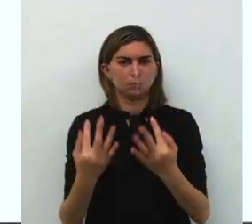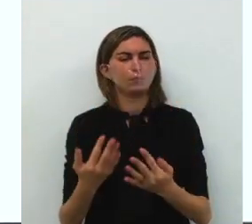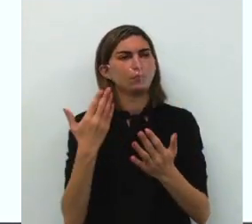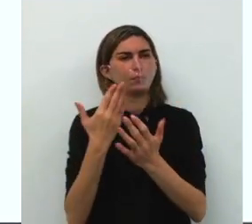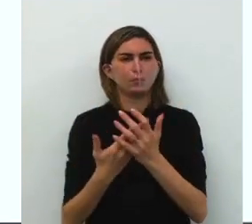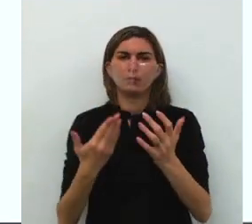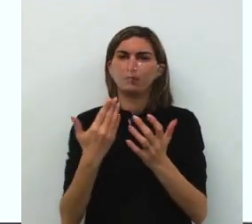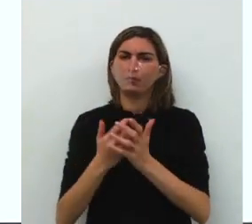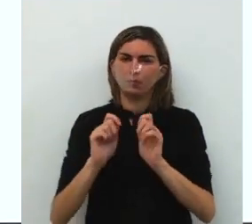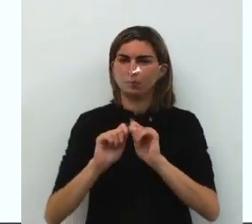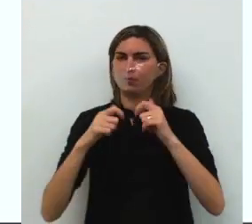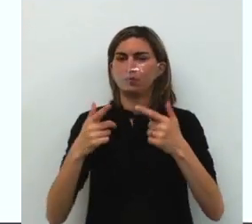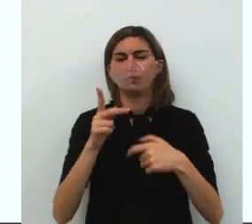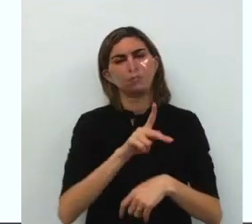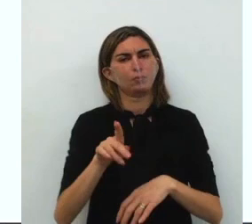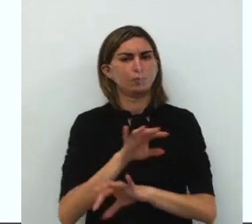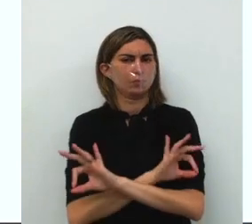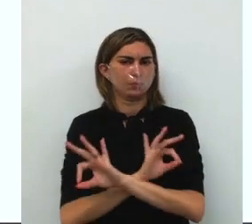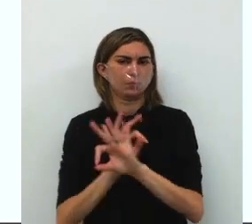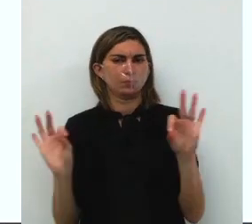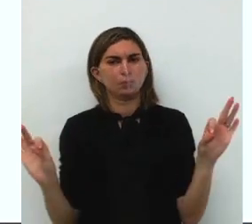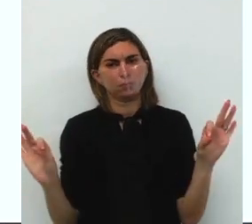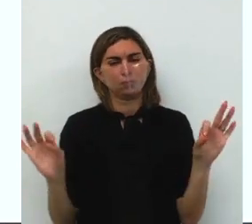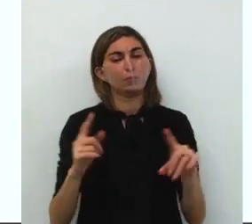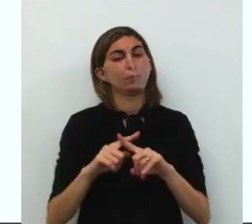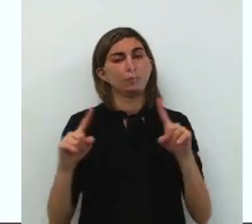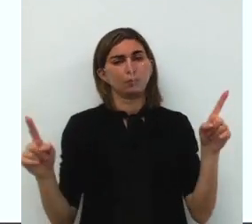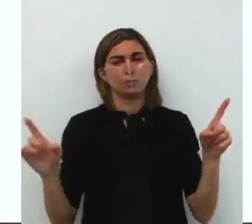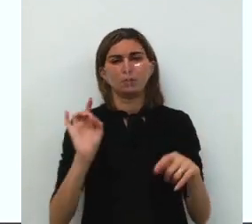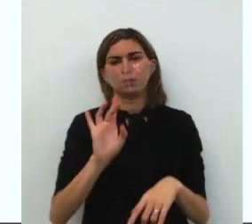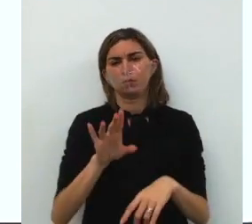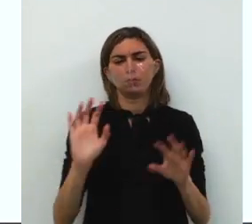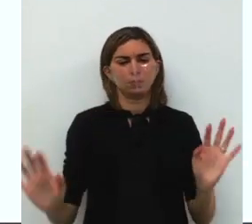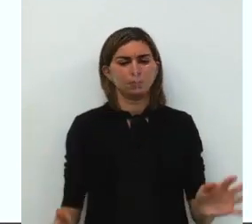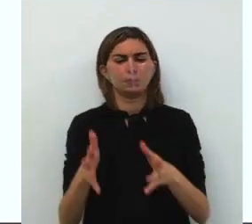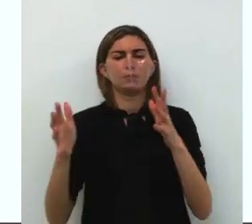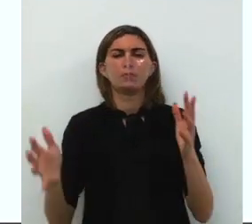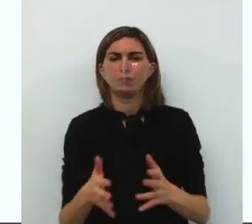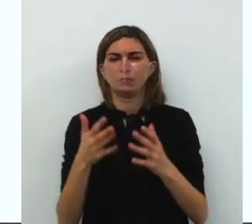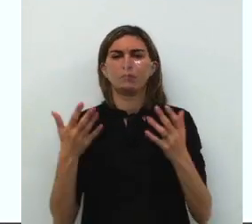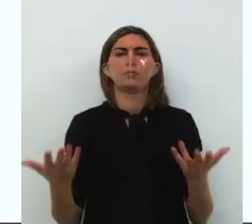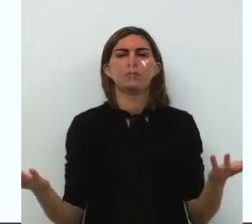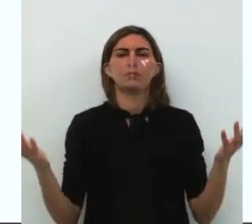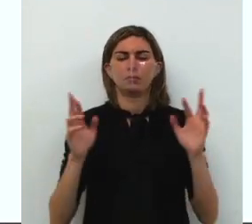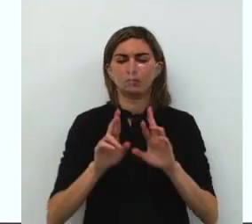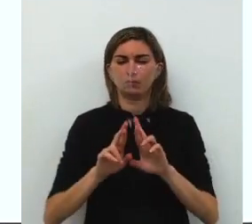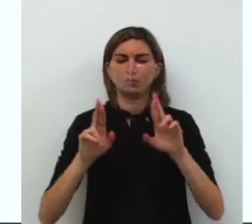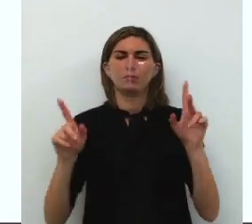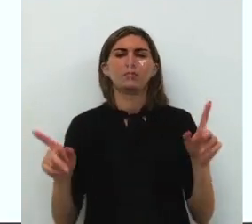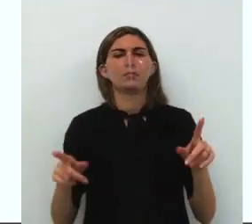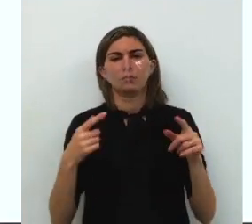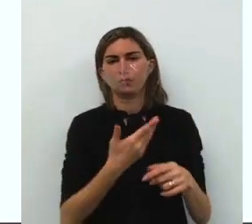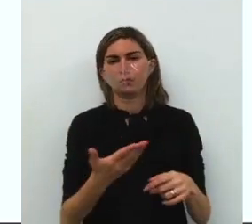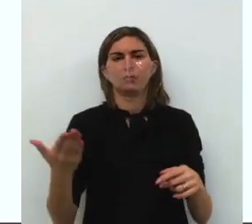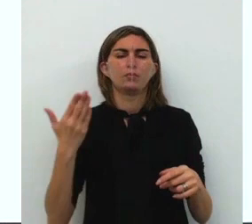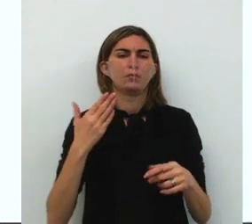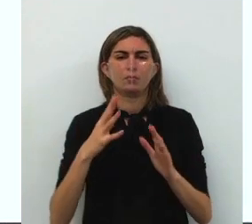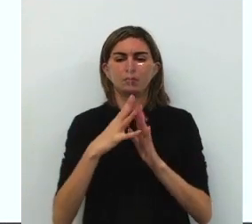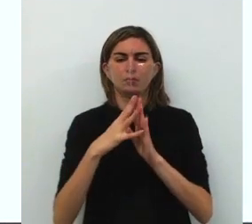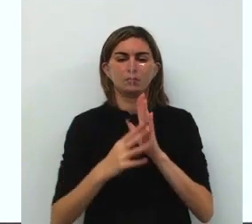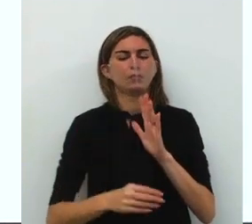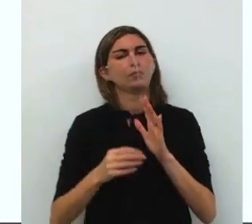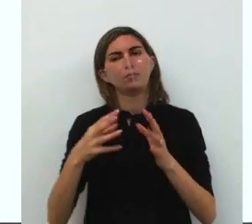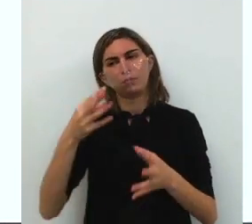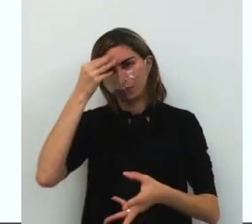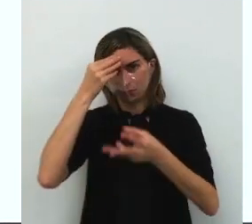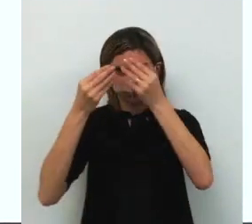uma aula. Lógico que o seu professor é top, mas estou apenas contribuindo de uma forma diferente para que esse conteúdo